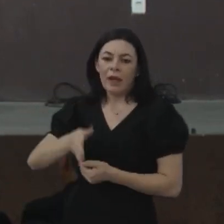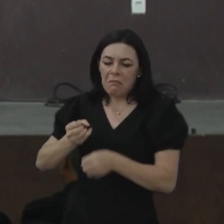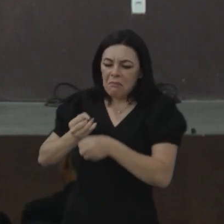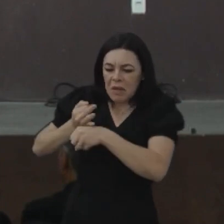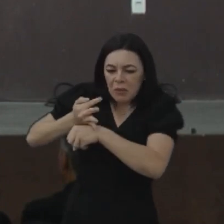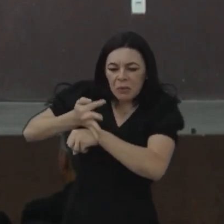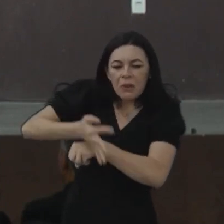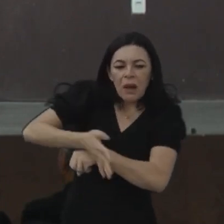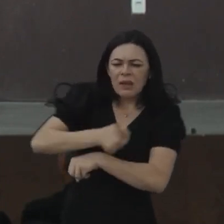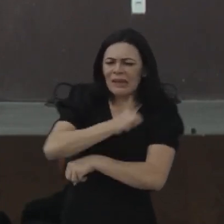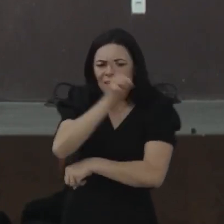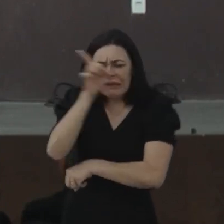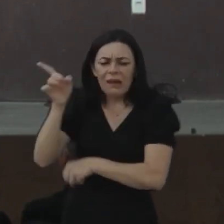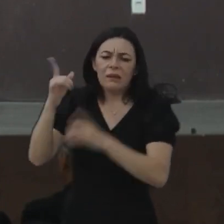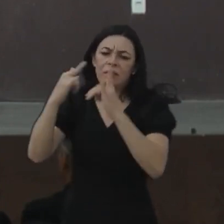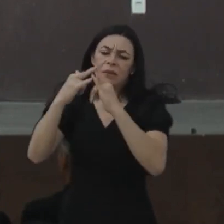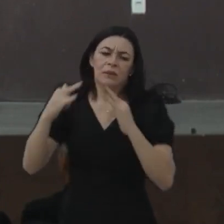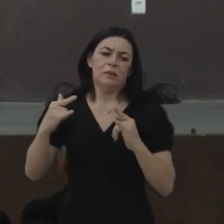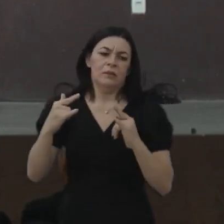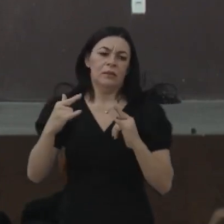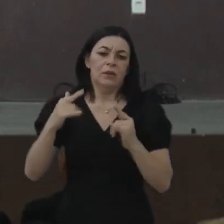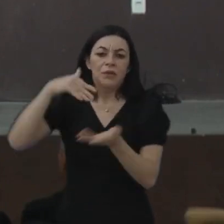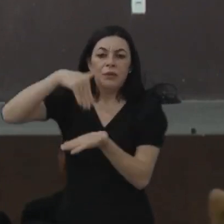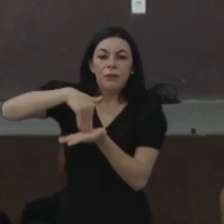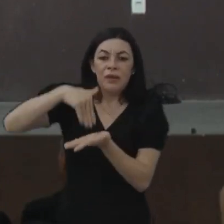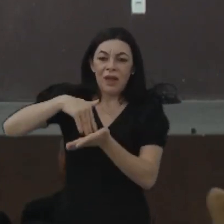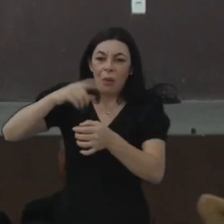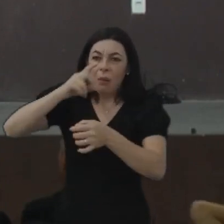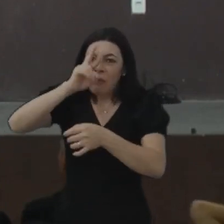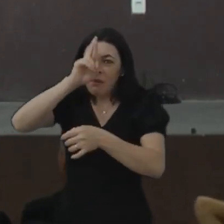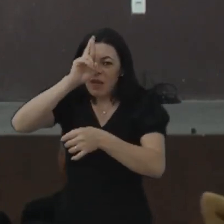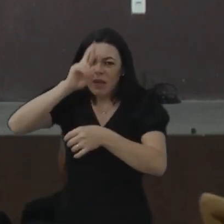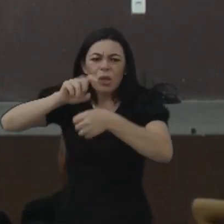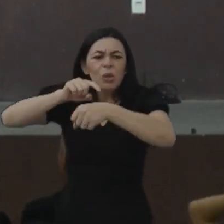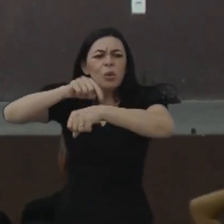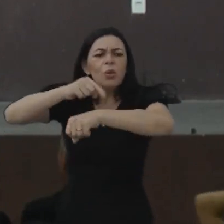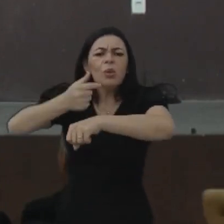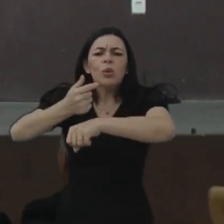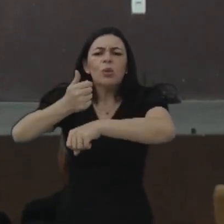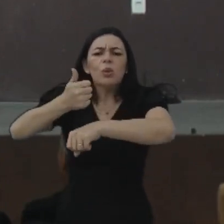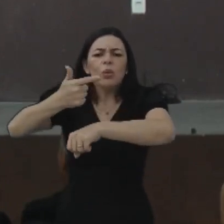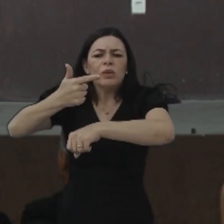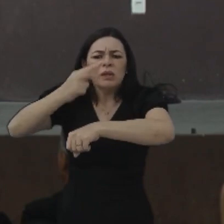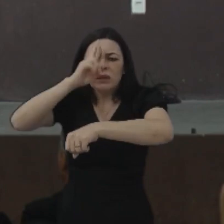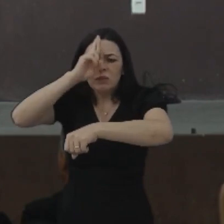ali. E o que a gente vê no final, depois de meia-noite, meu irmão, não é coisa boa não.